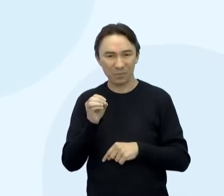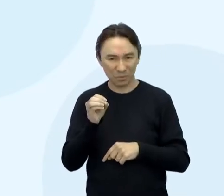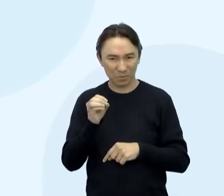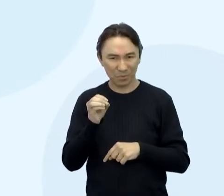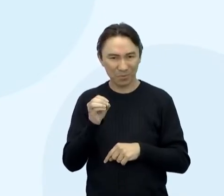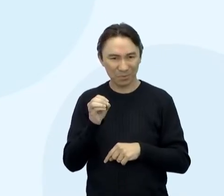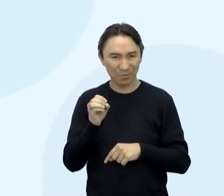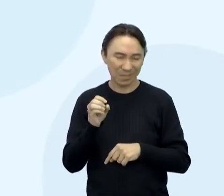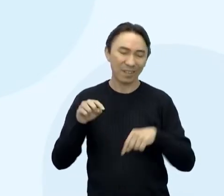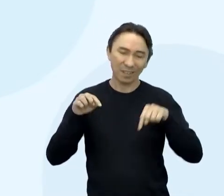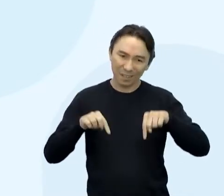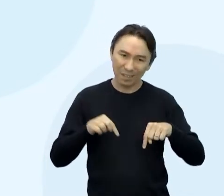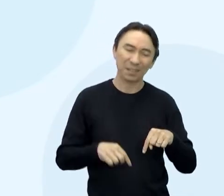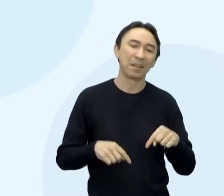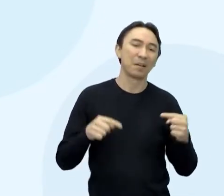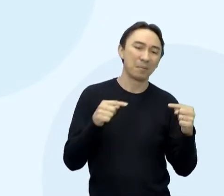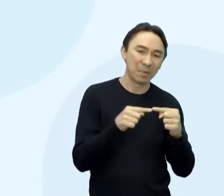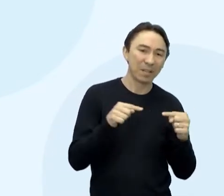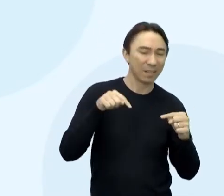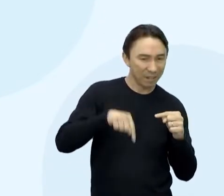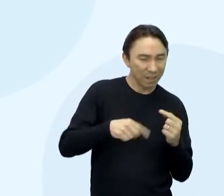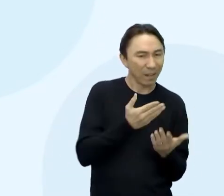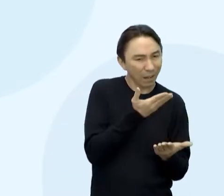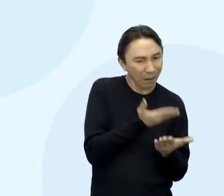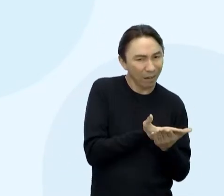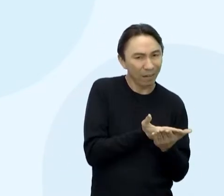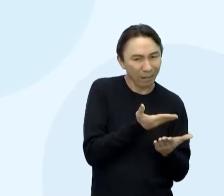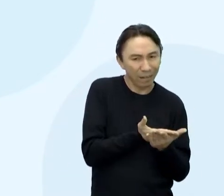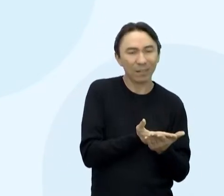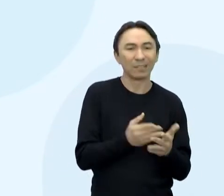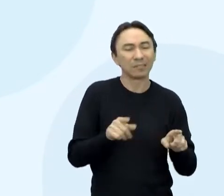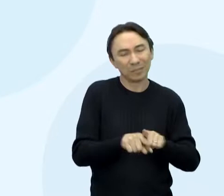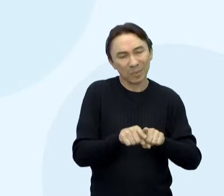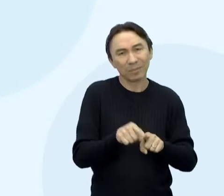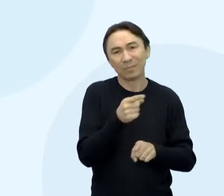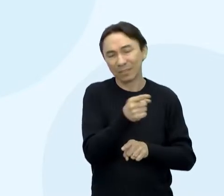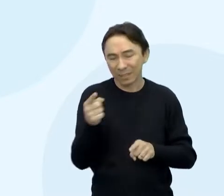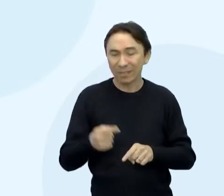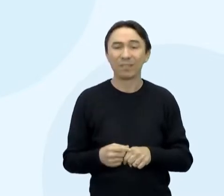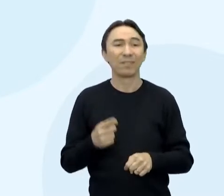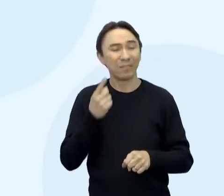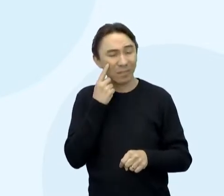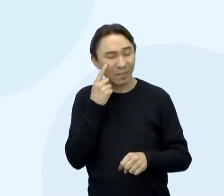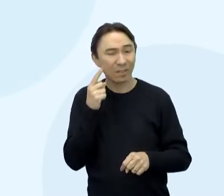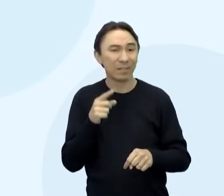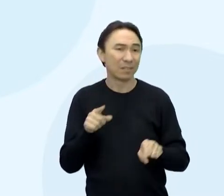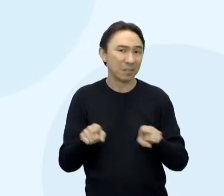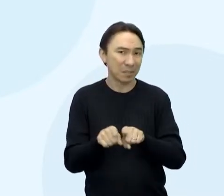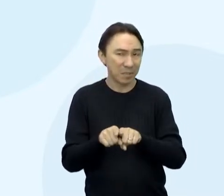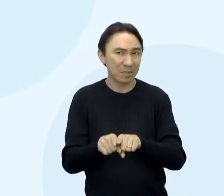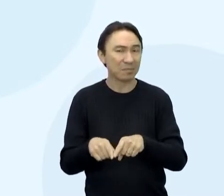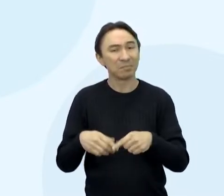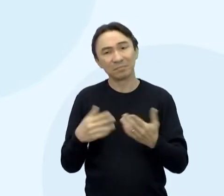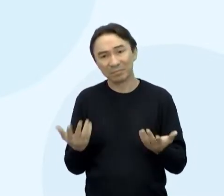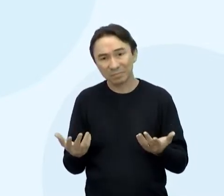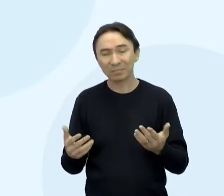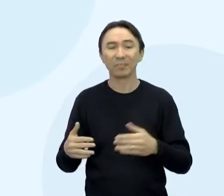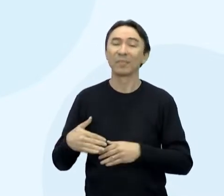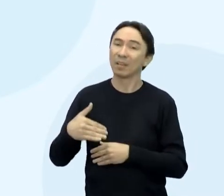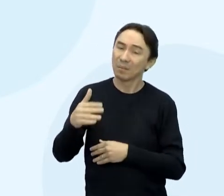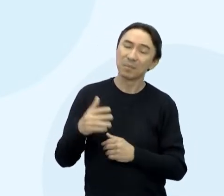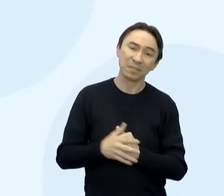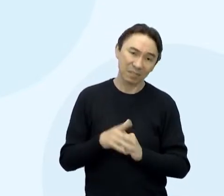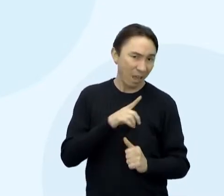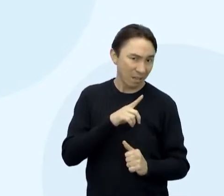nosso componente. Vocês vão ver esses eixos estruturantes que eu estou apresentando aí para vocês, são os eixos de